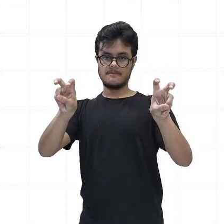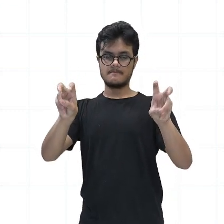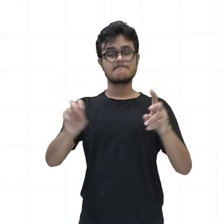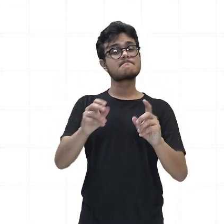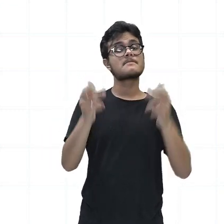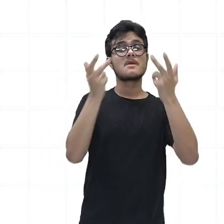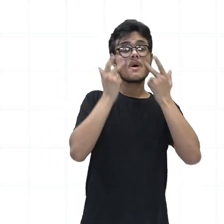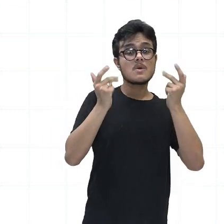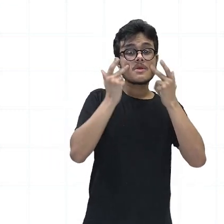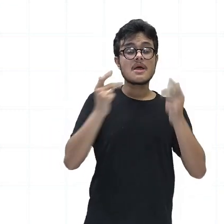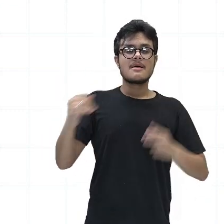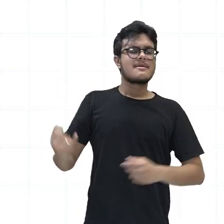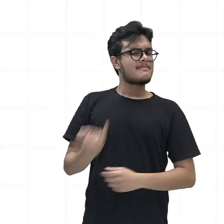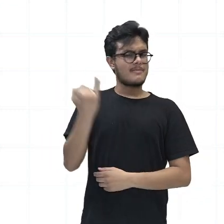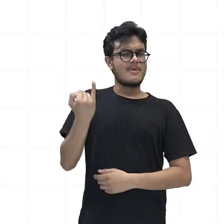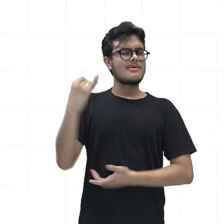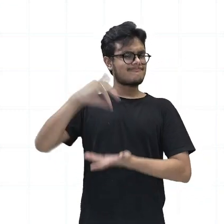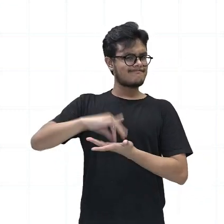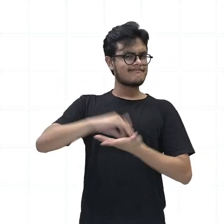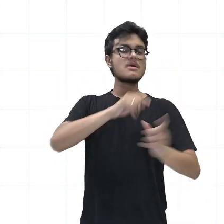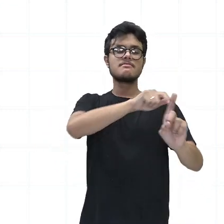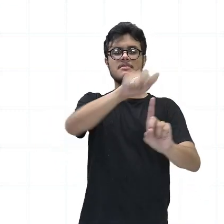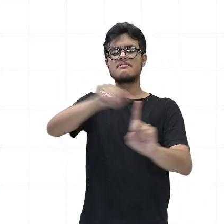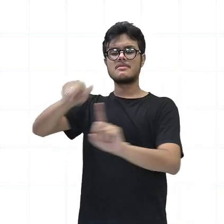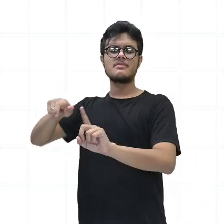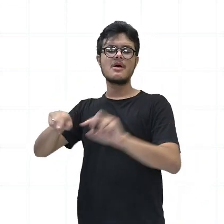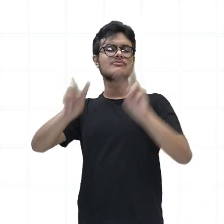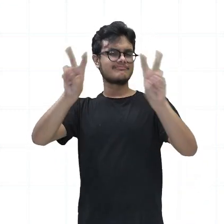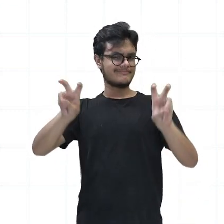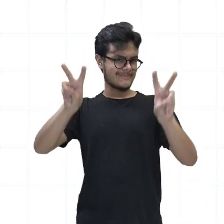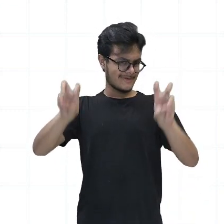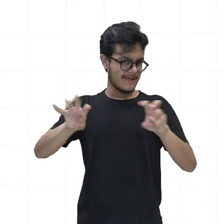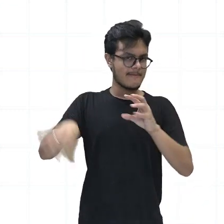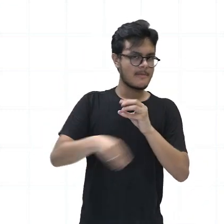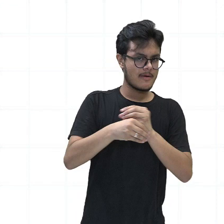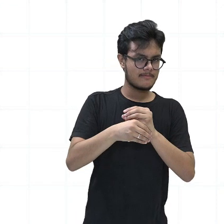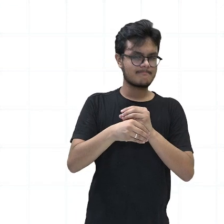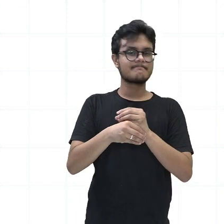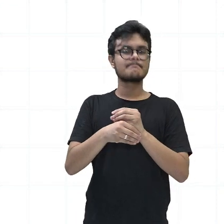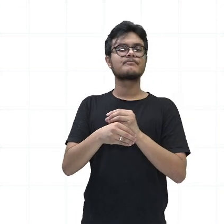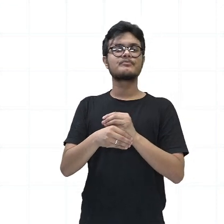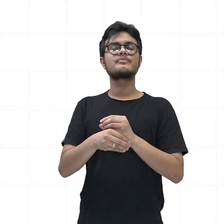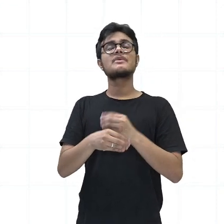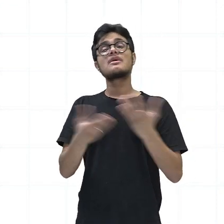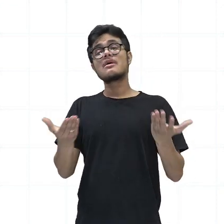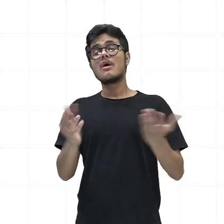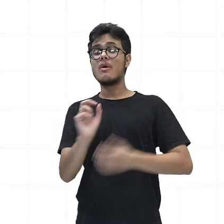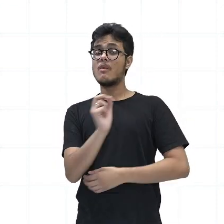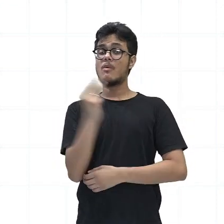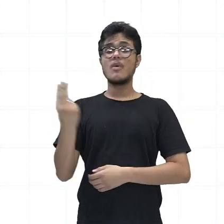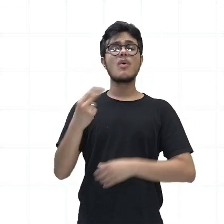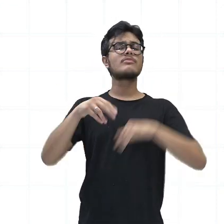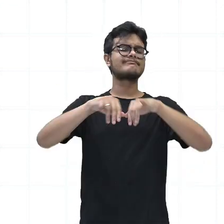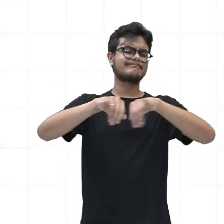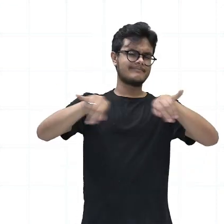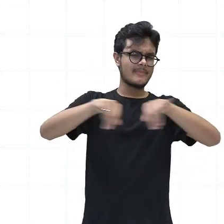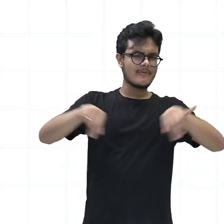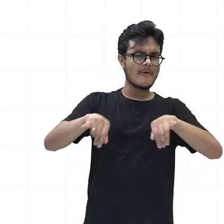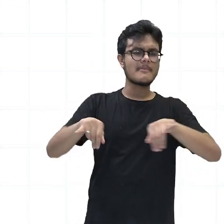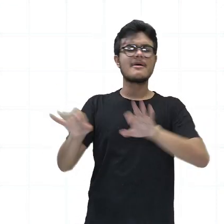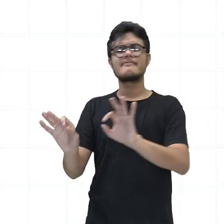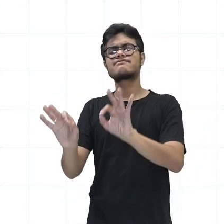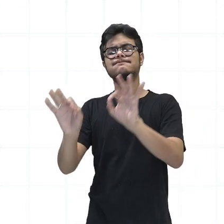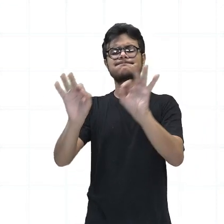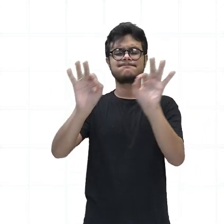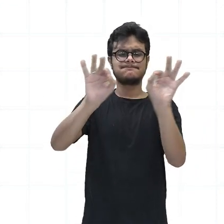são essenciais para o desenvolvimento da trama e para transmitir as mensagens e temas da